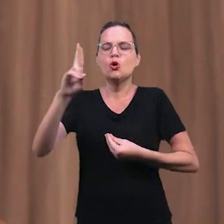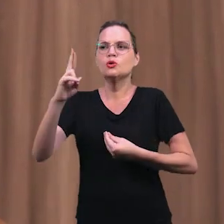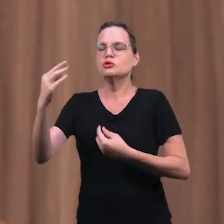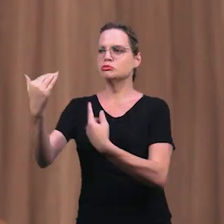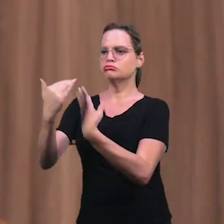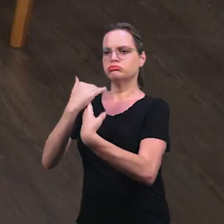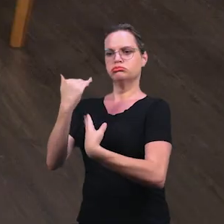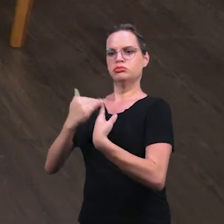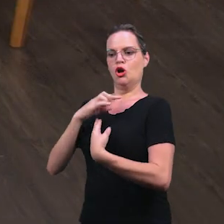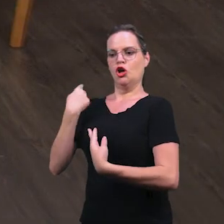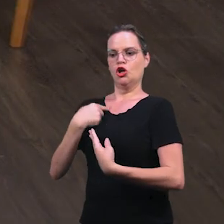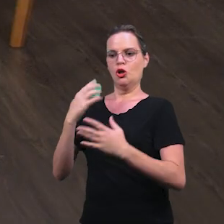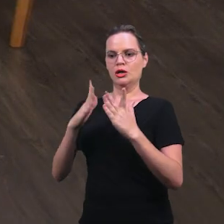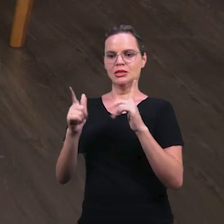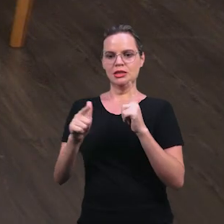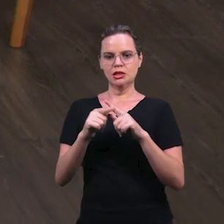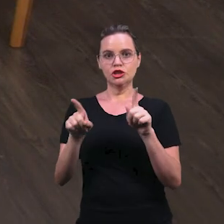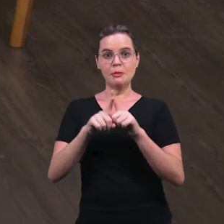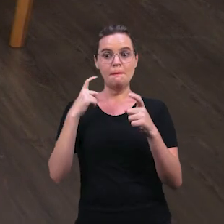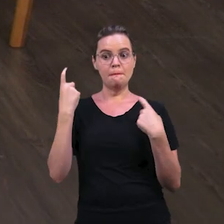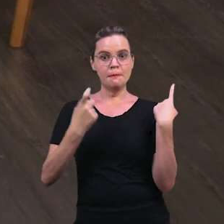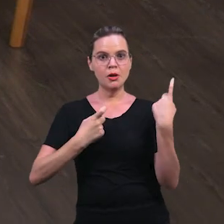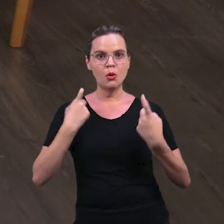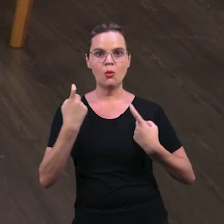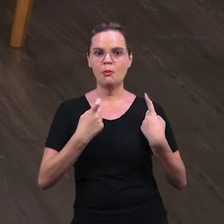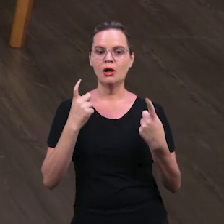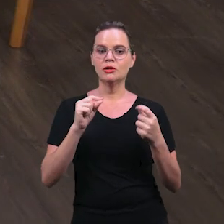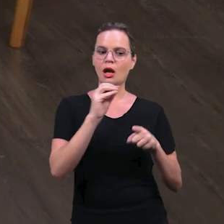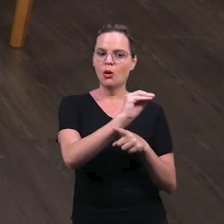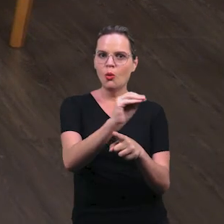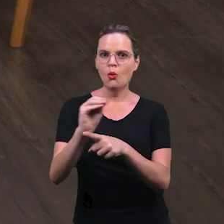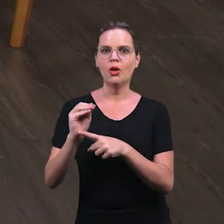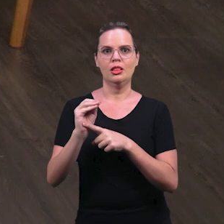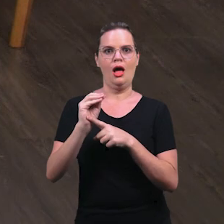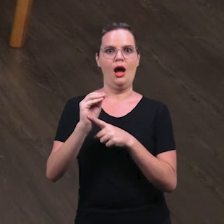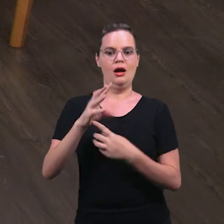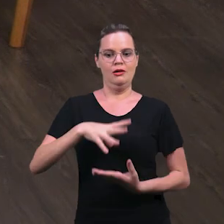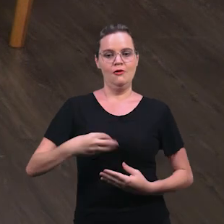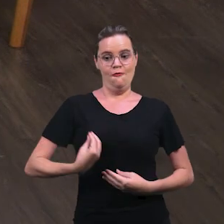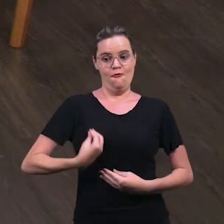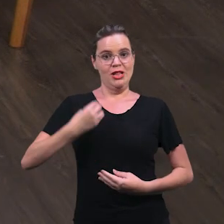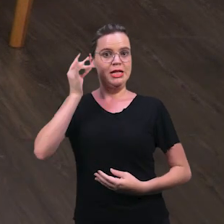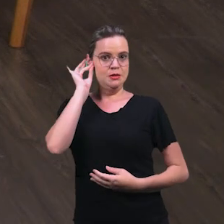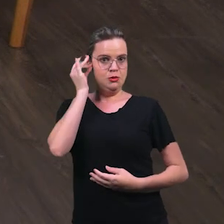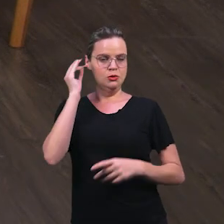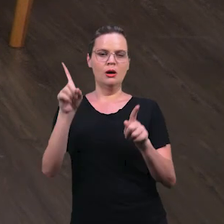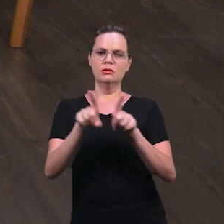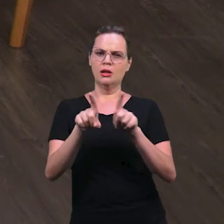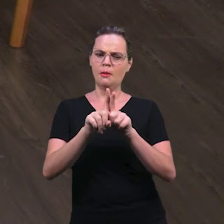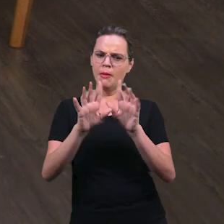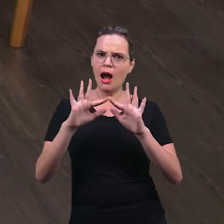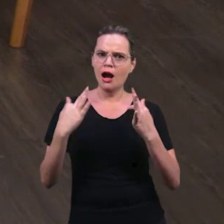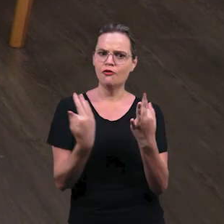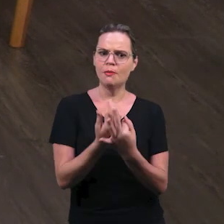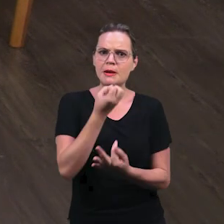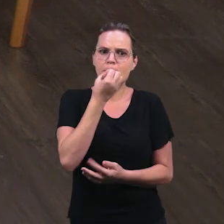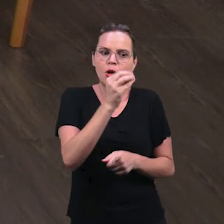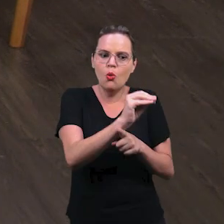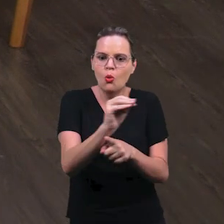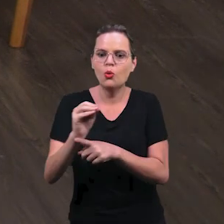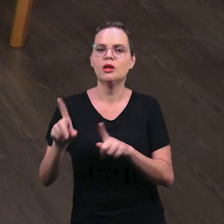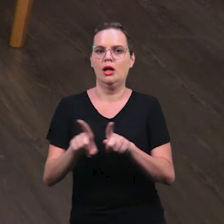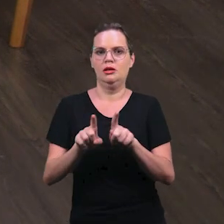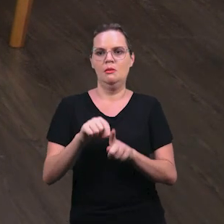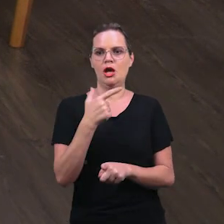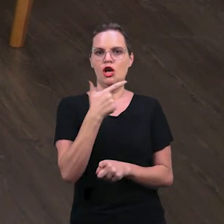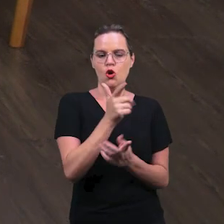colocou, a preocupação da igreja como instituição que cuida do aspecto espiritual, mas também deseja que a família seja bem